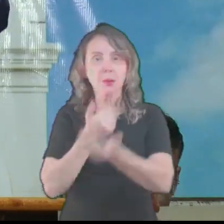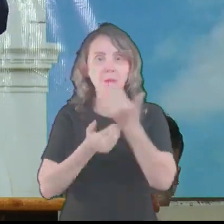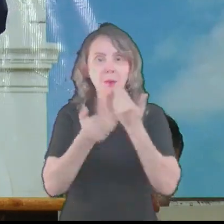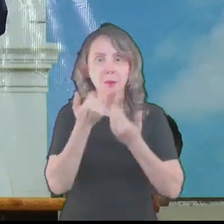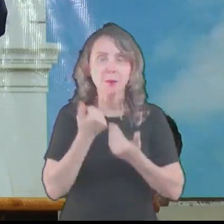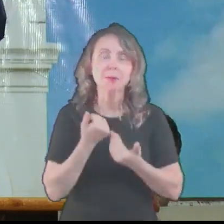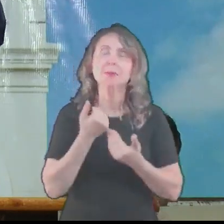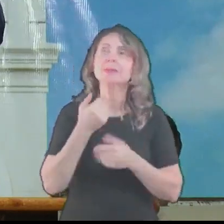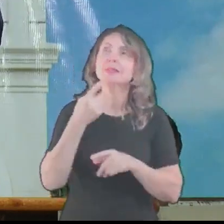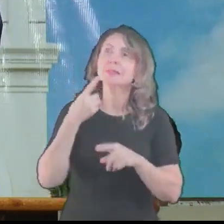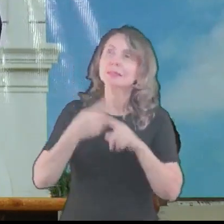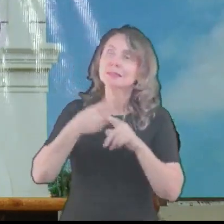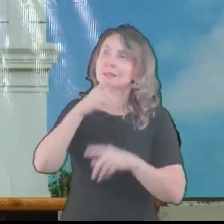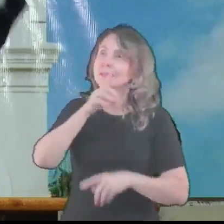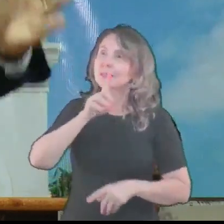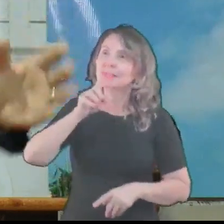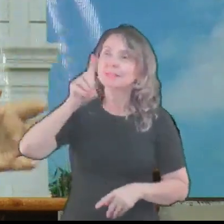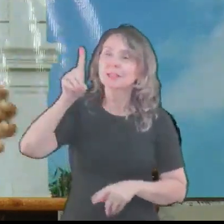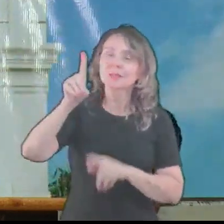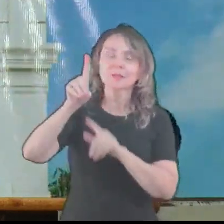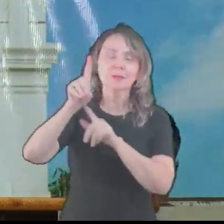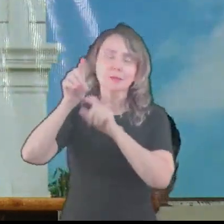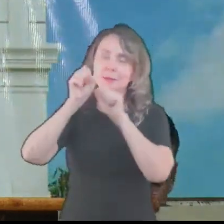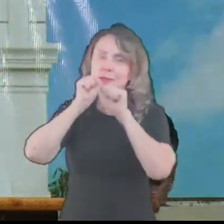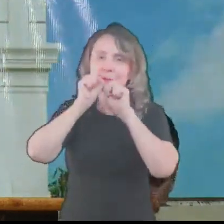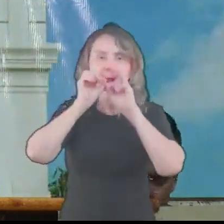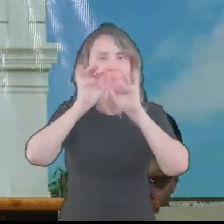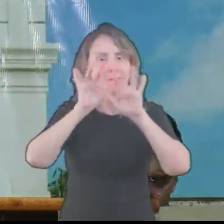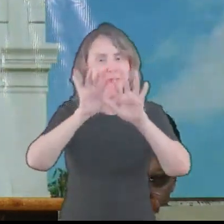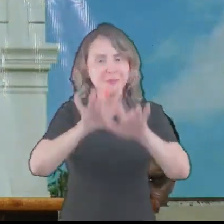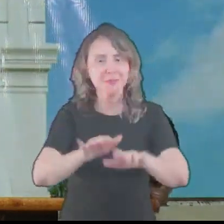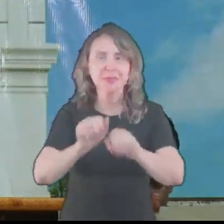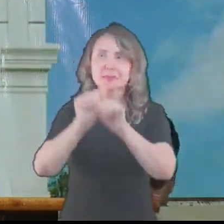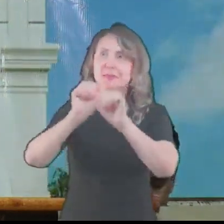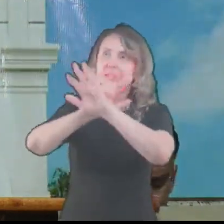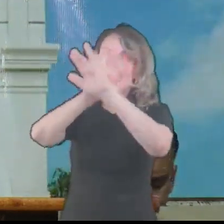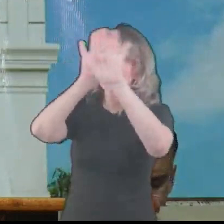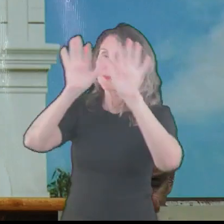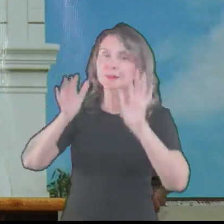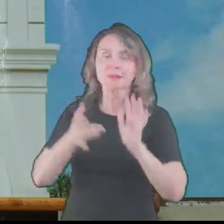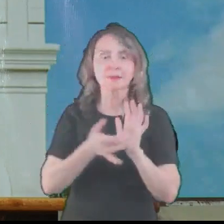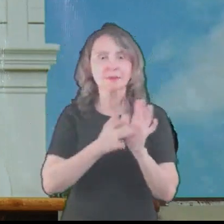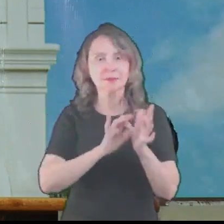ainda trilha para te abençoar. Glórias a Jesus.